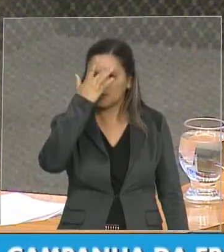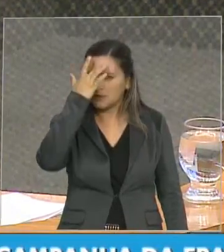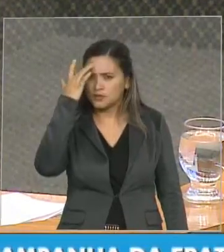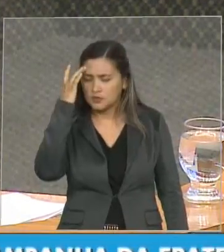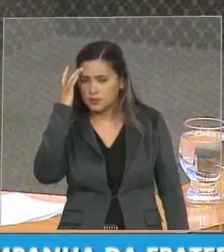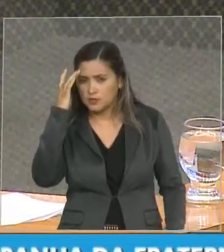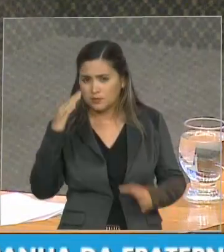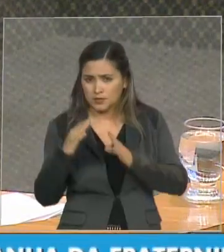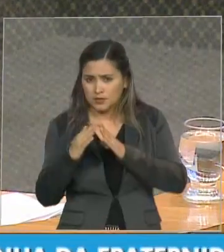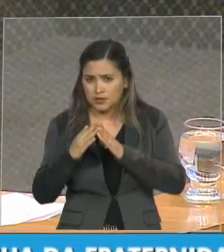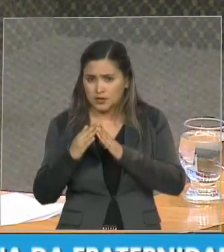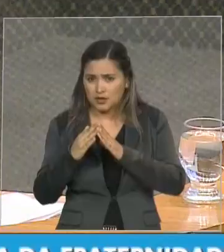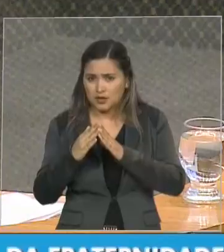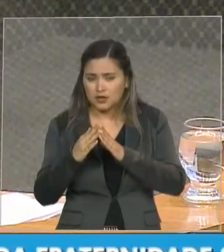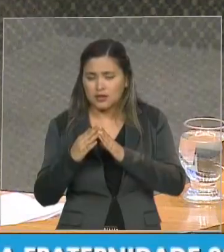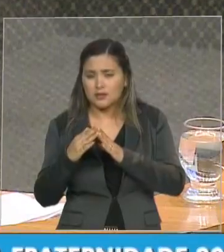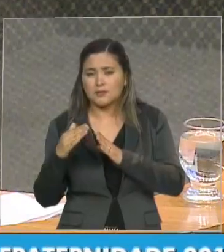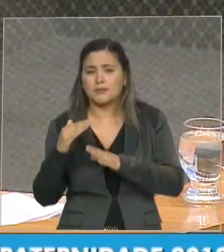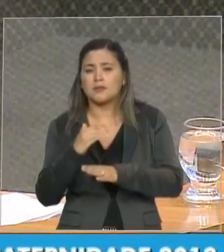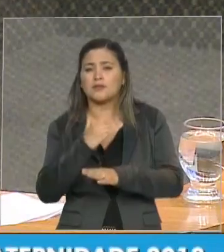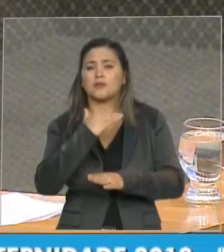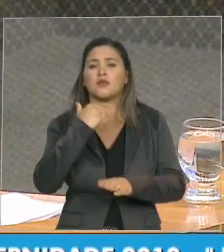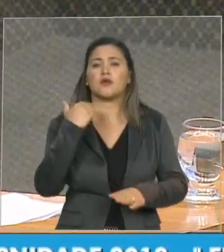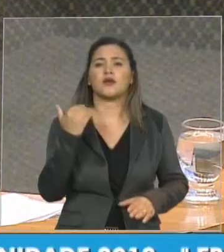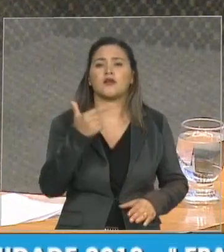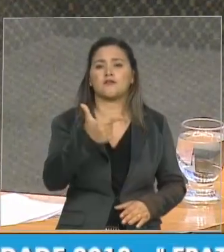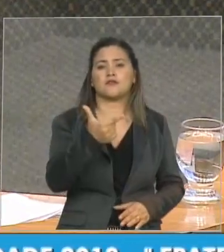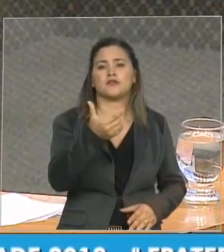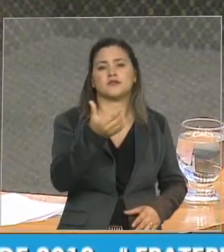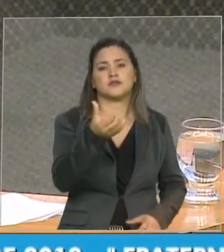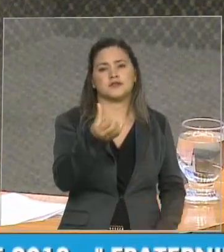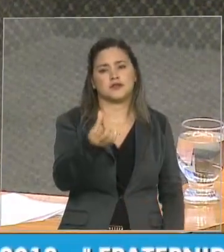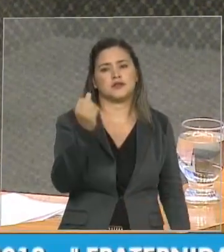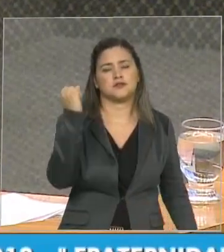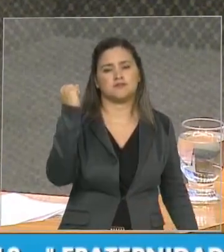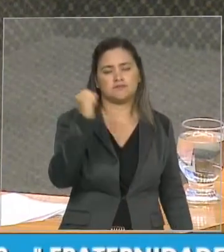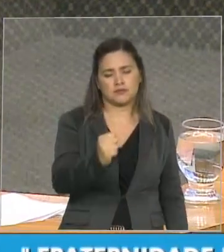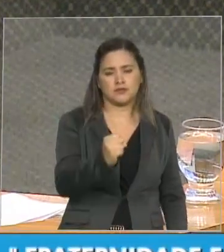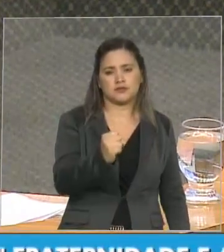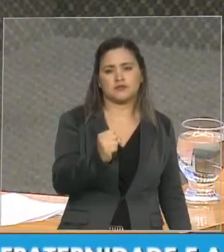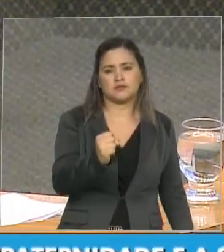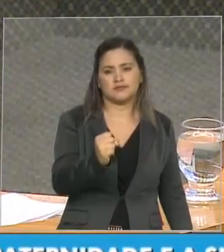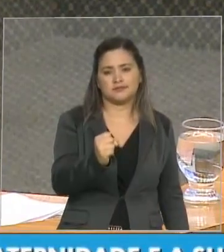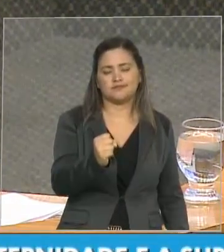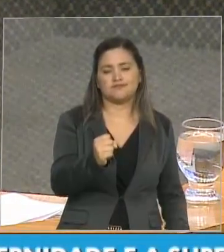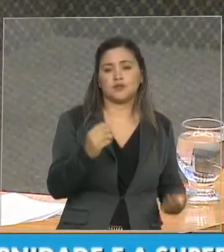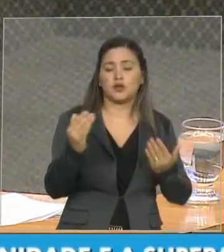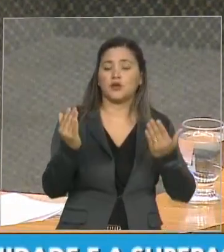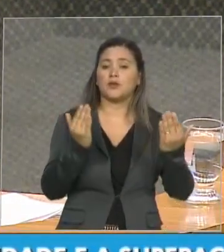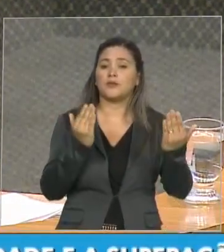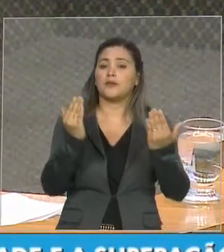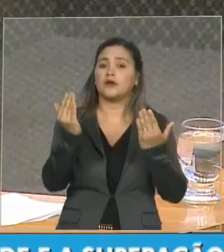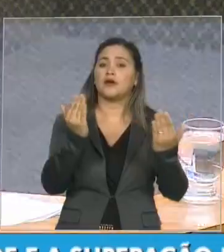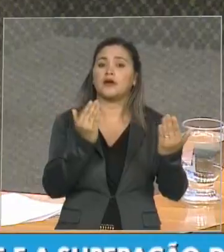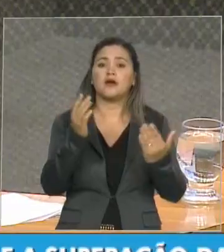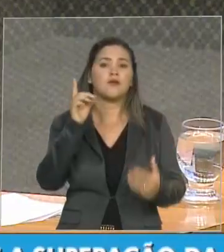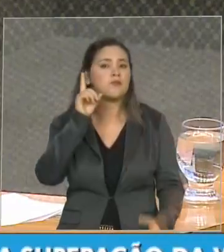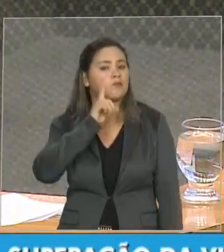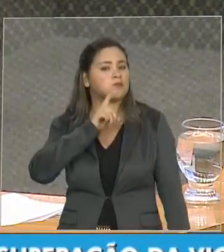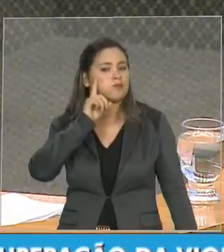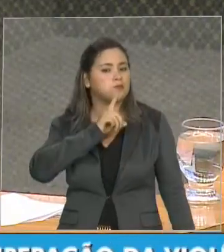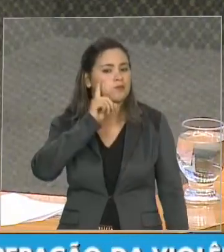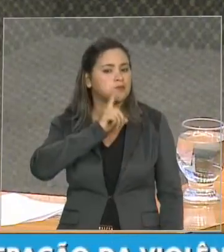Comparando com outros países, por exemplo, Estados Unidos, que é um país onde se, né, claramente que o povo